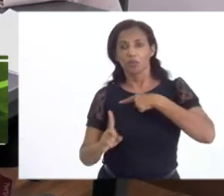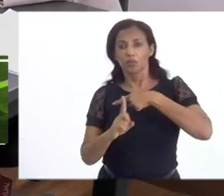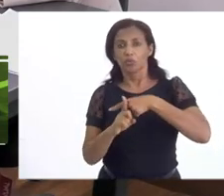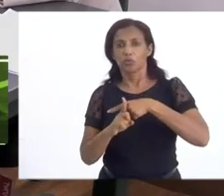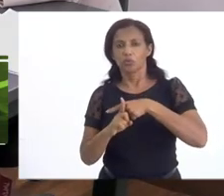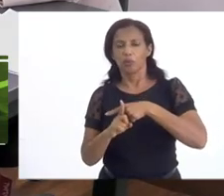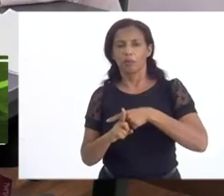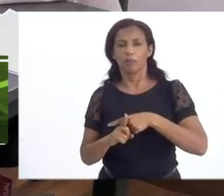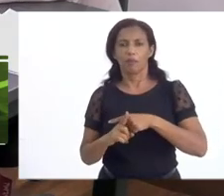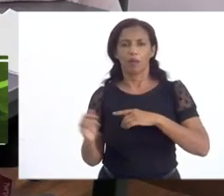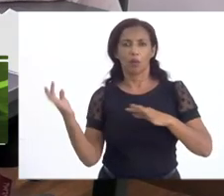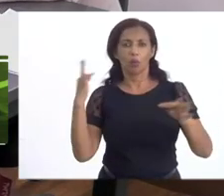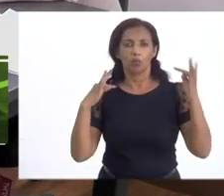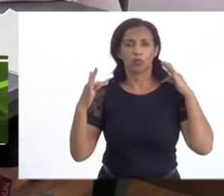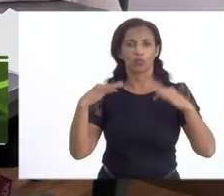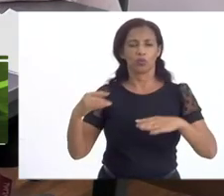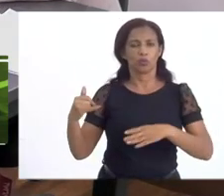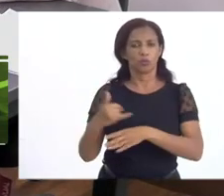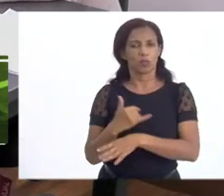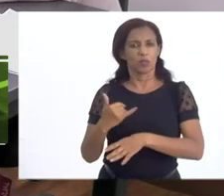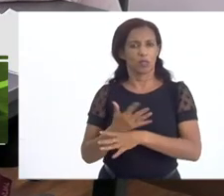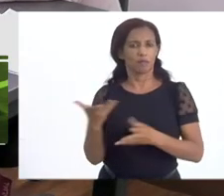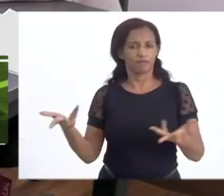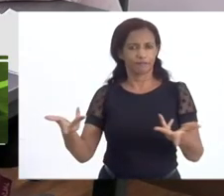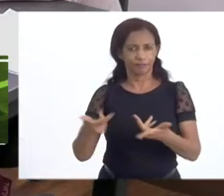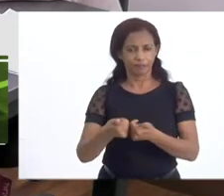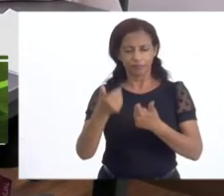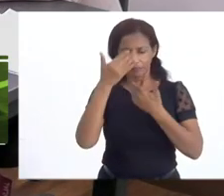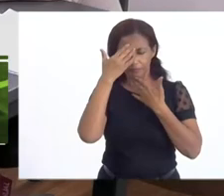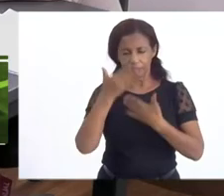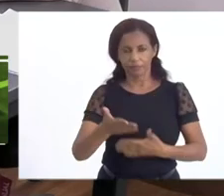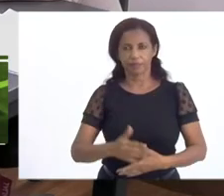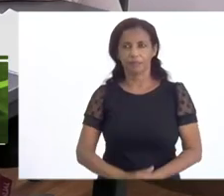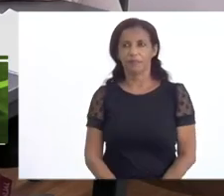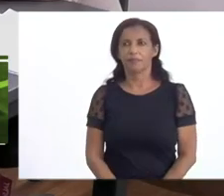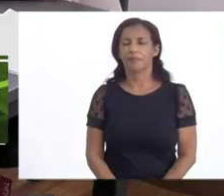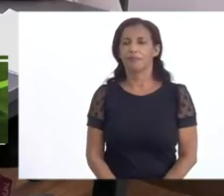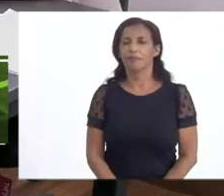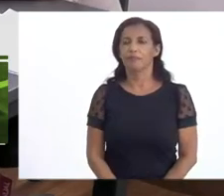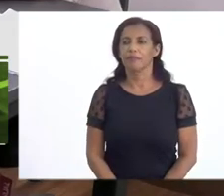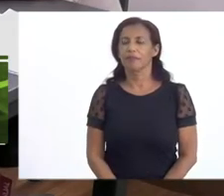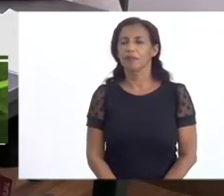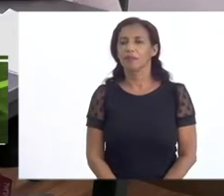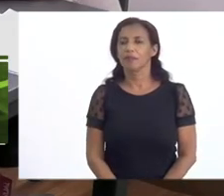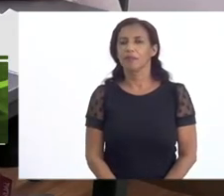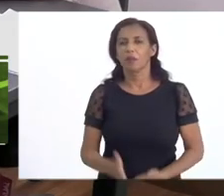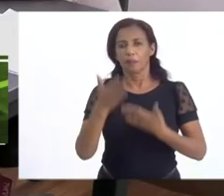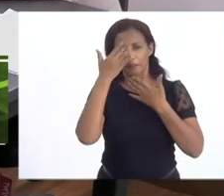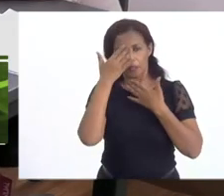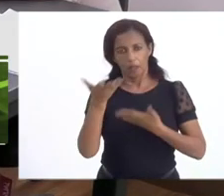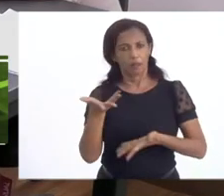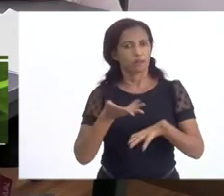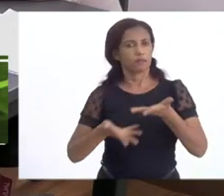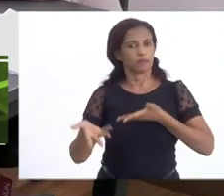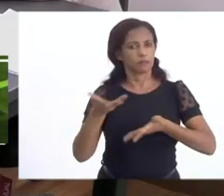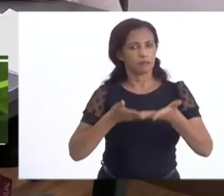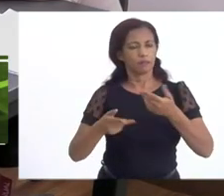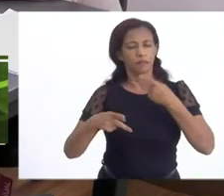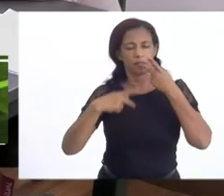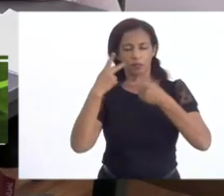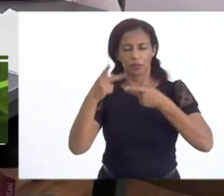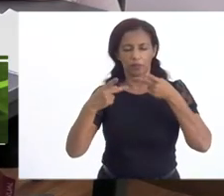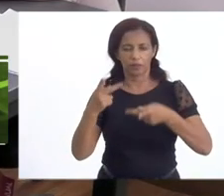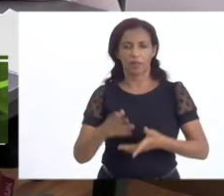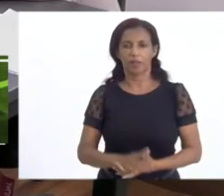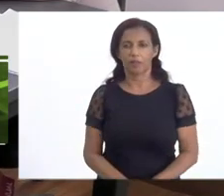nessa retomada do turismo na nossa cidade maravilhosa. Muito obrigado. Obrigado, Major, pela sua participação, pelas suas